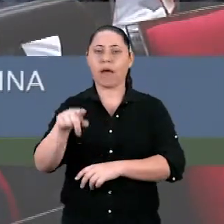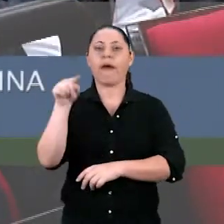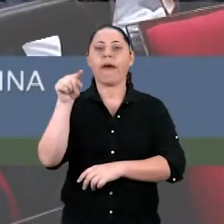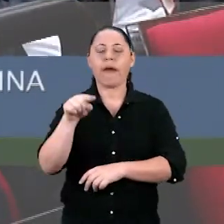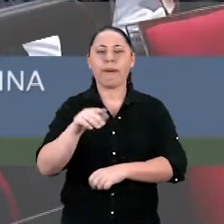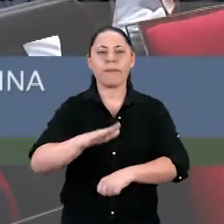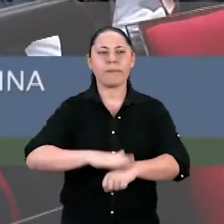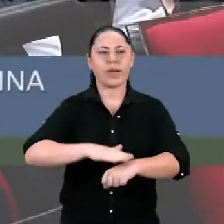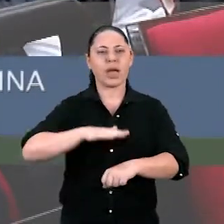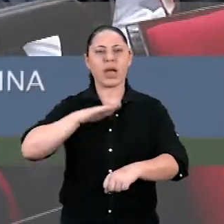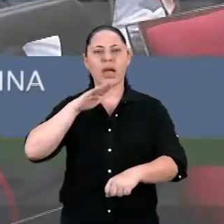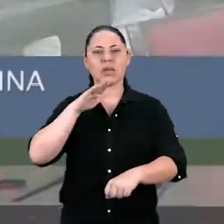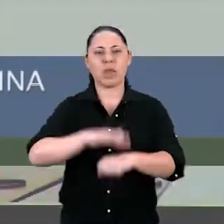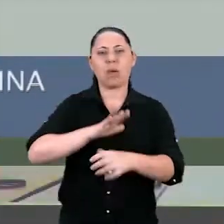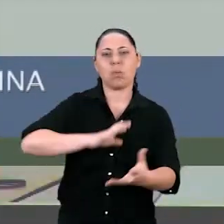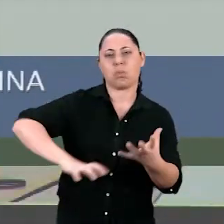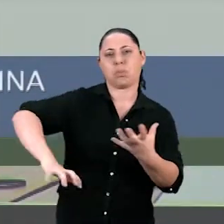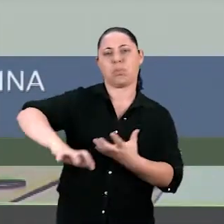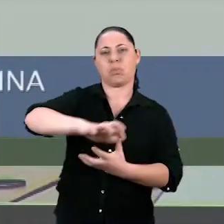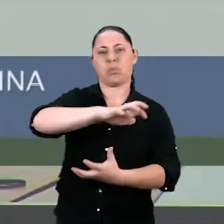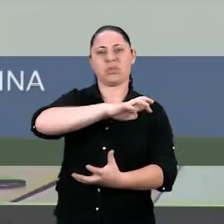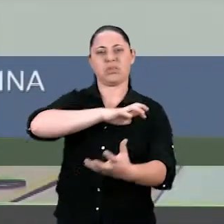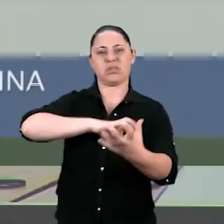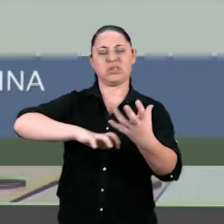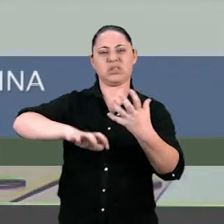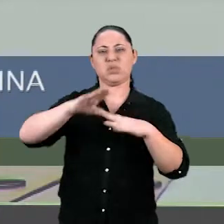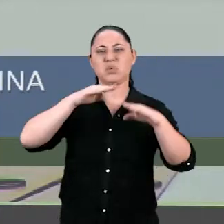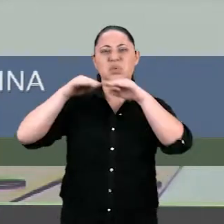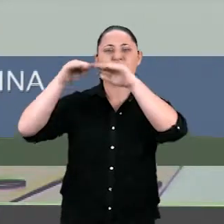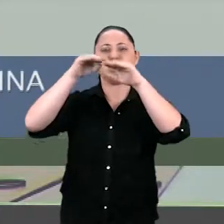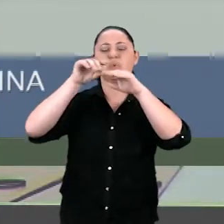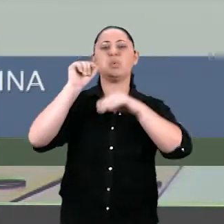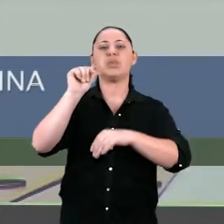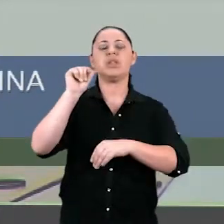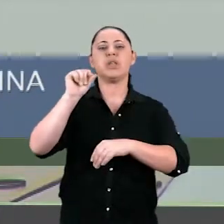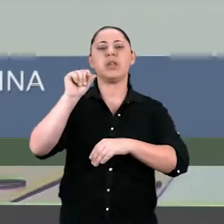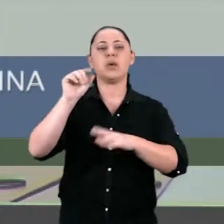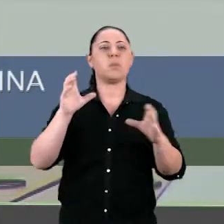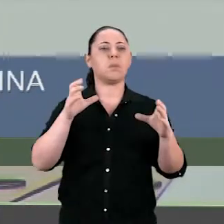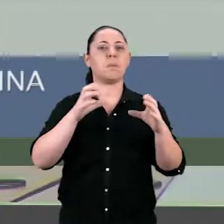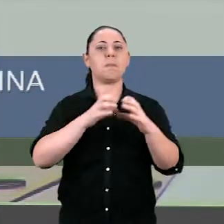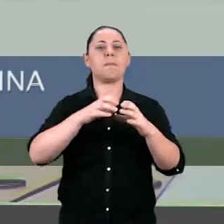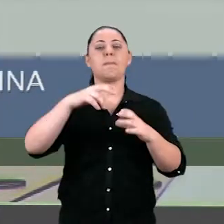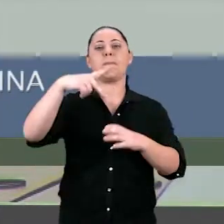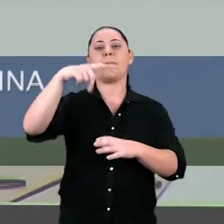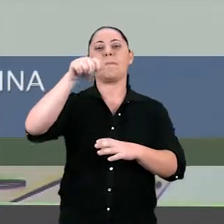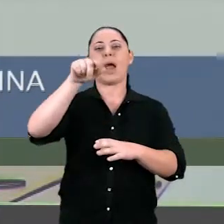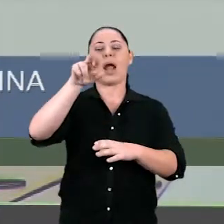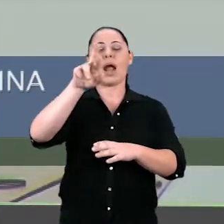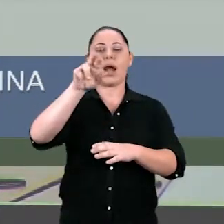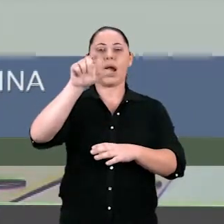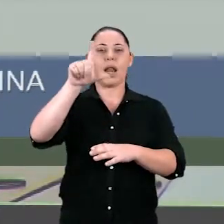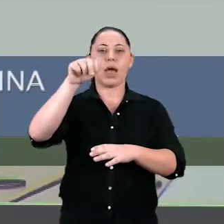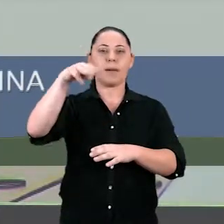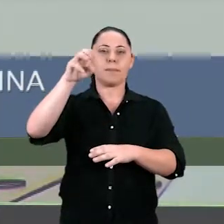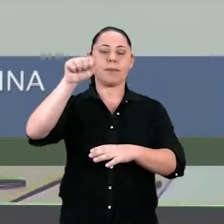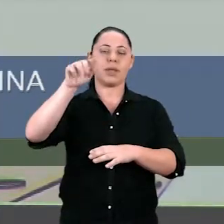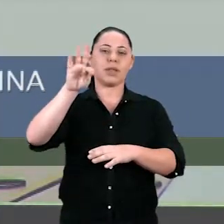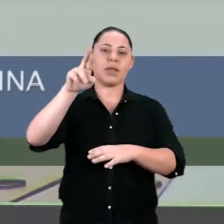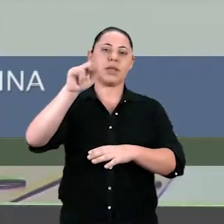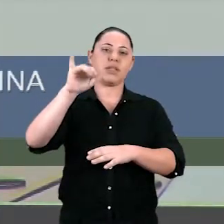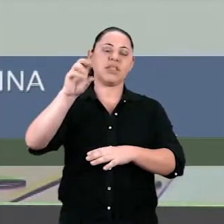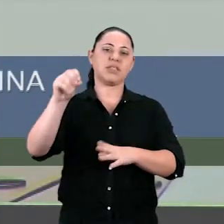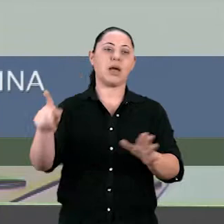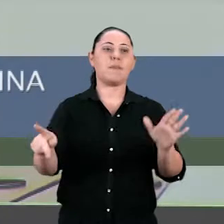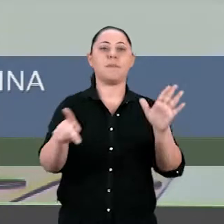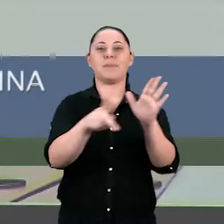crises democráticas do que o sistema parlamentarista. As crises seriam inerentes ao presidencialismo, justamente